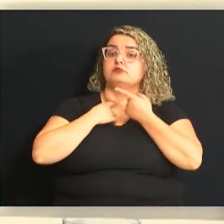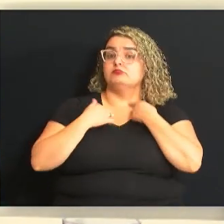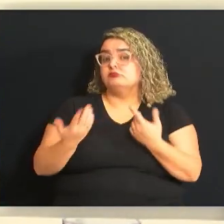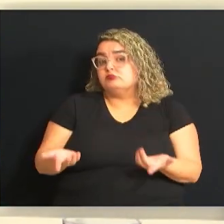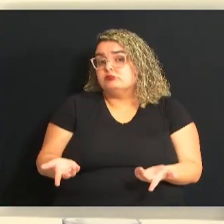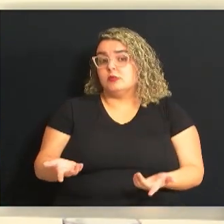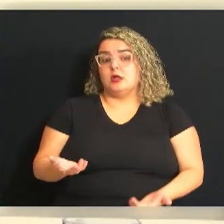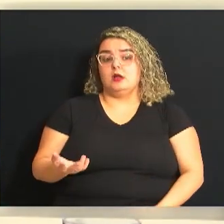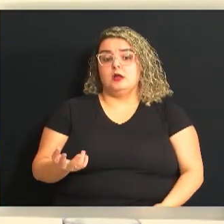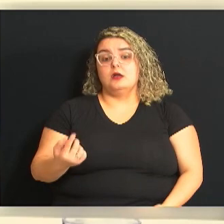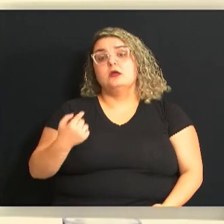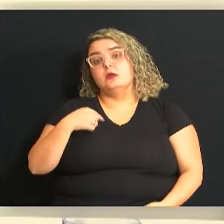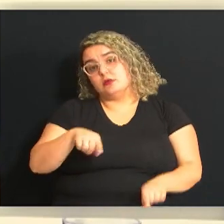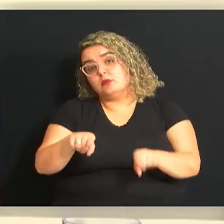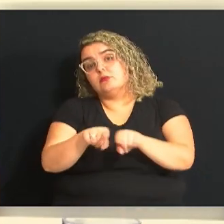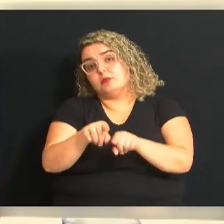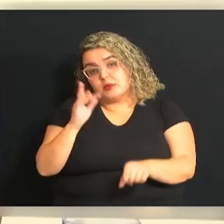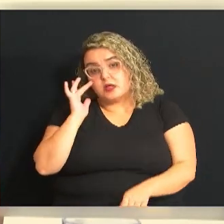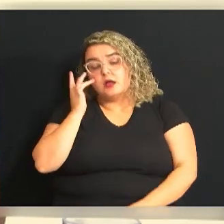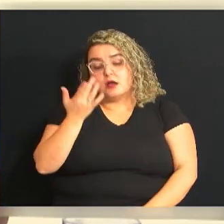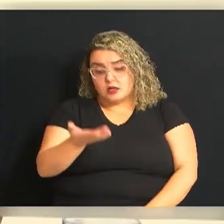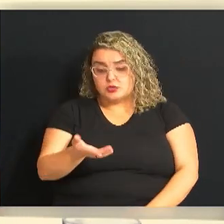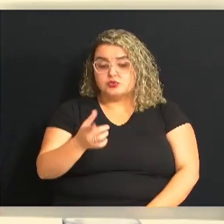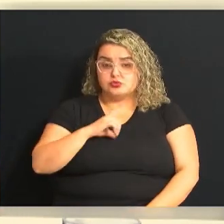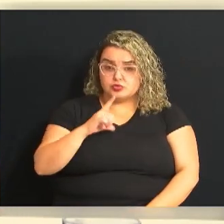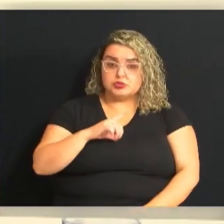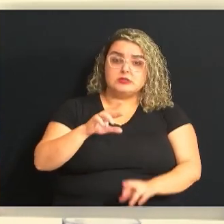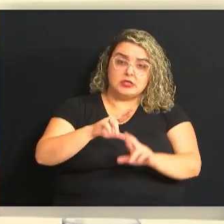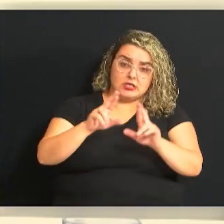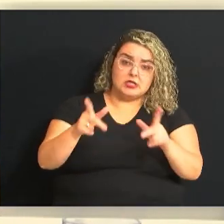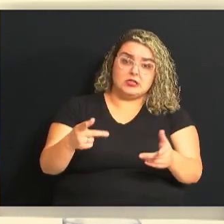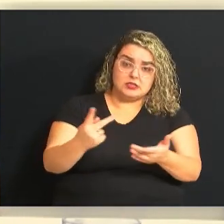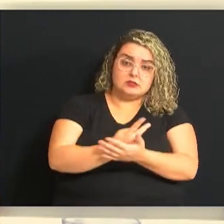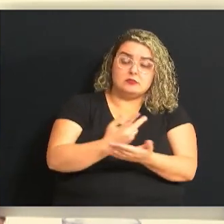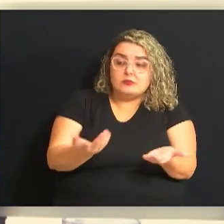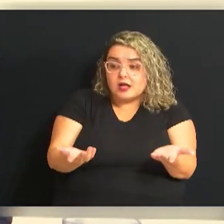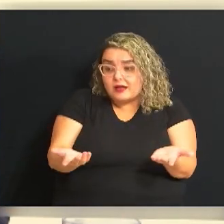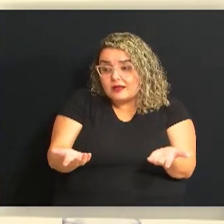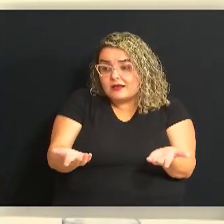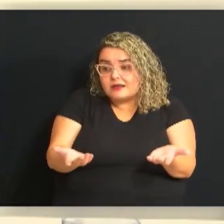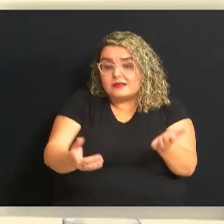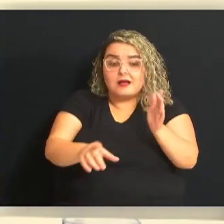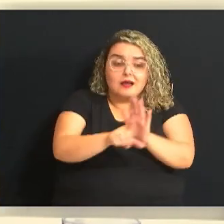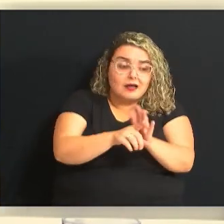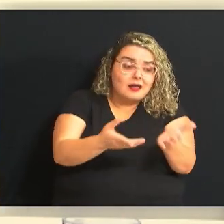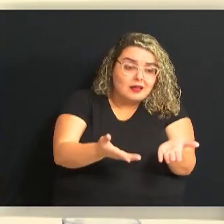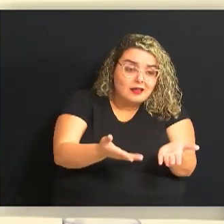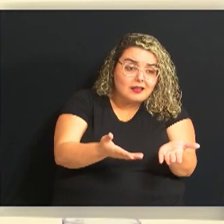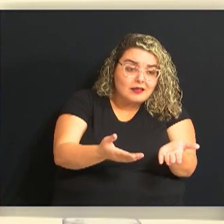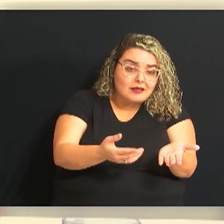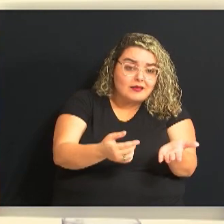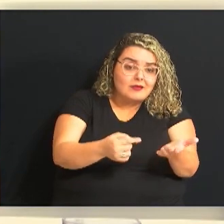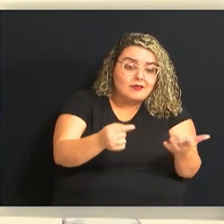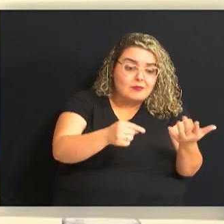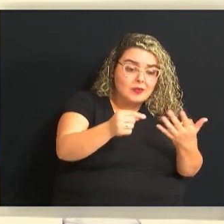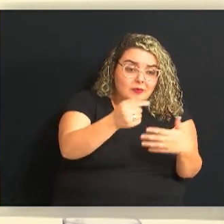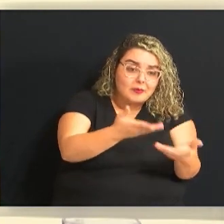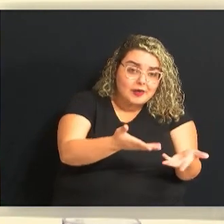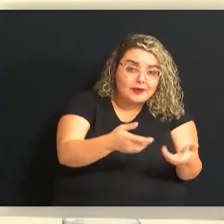cidades tenham inteligência artificial, dinâmica de retransformação, isso tudo está já disponível, nós teríamos que